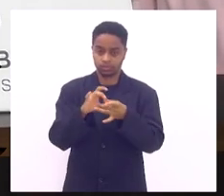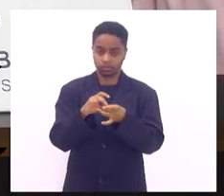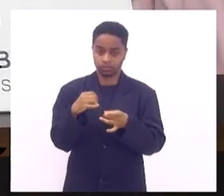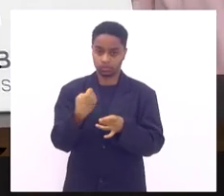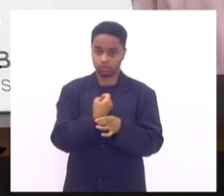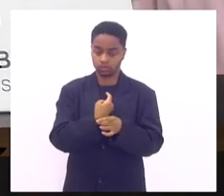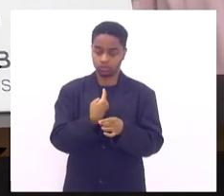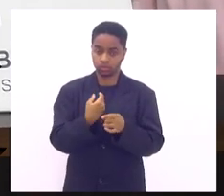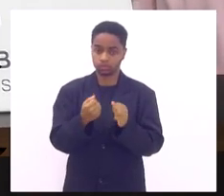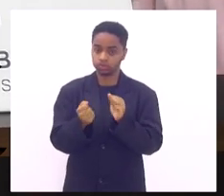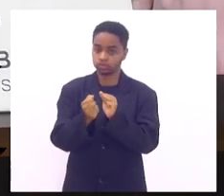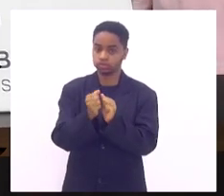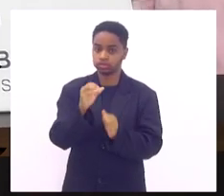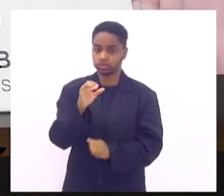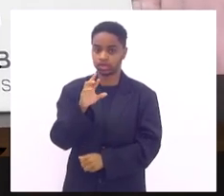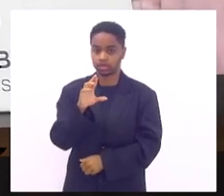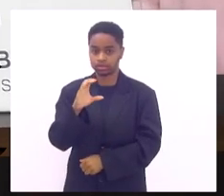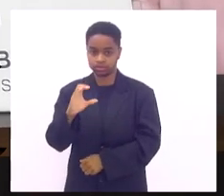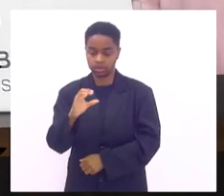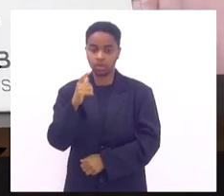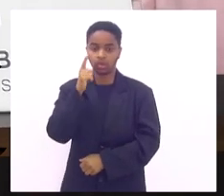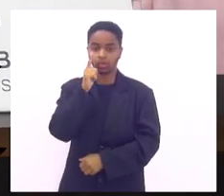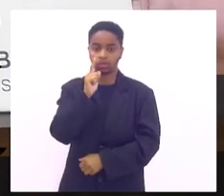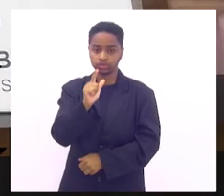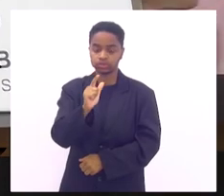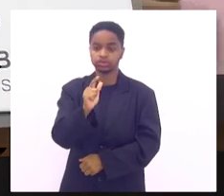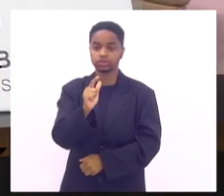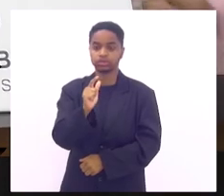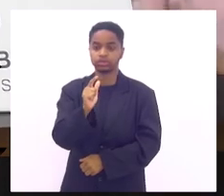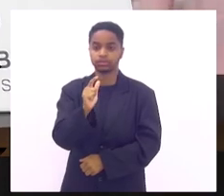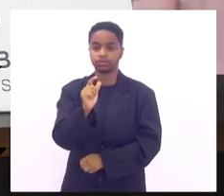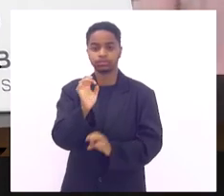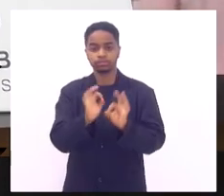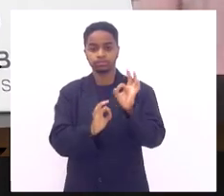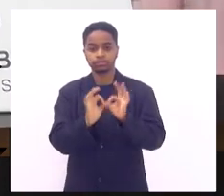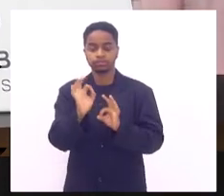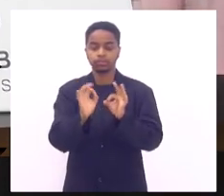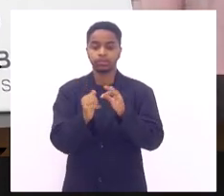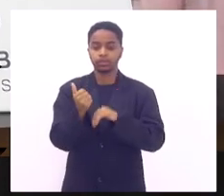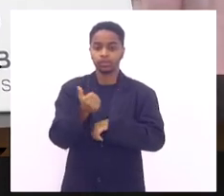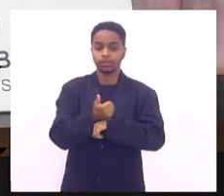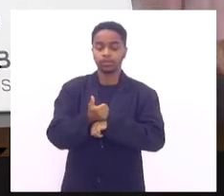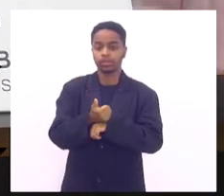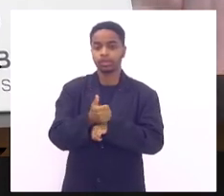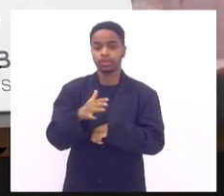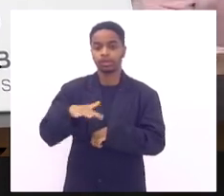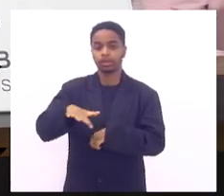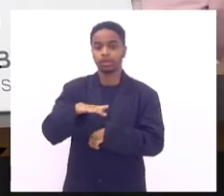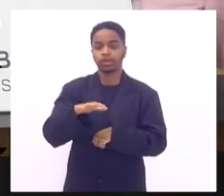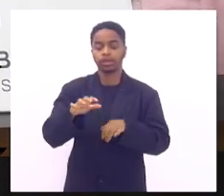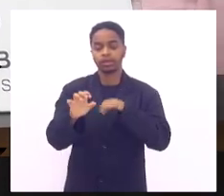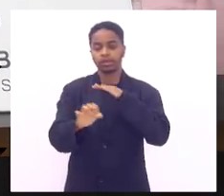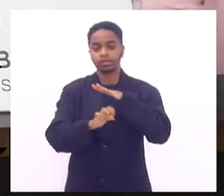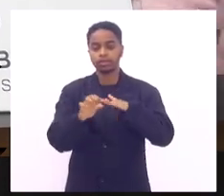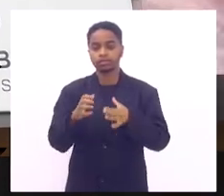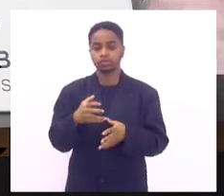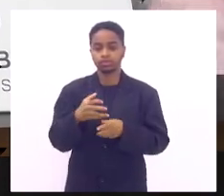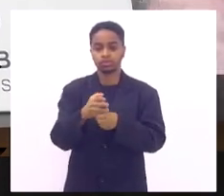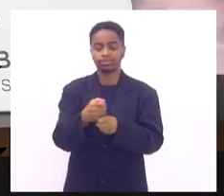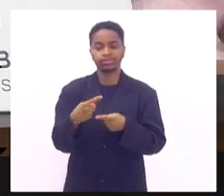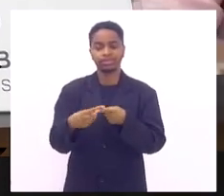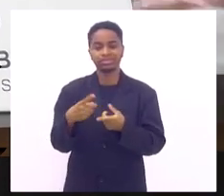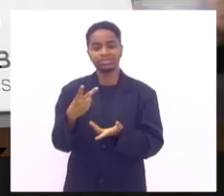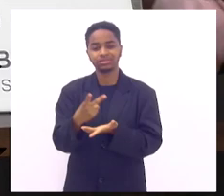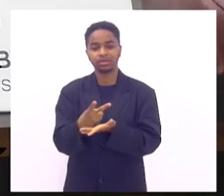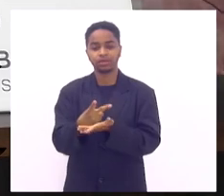CRC, podemos qualificar a mão de obra das empresas de contabilidade, que isso sempre foi muito informal, né? Quem